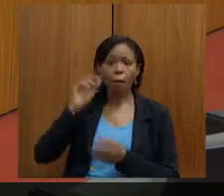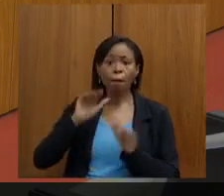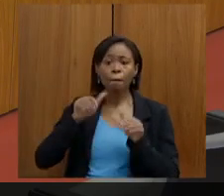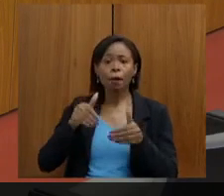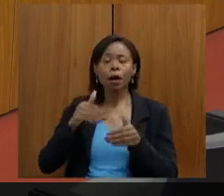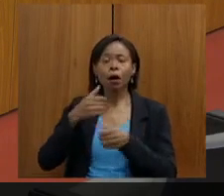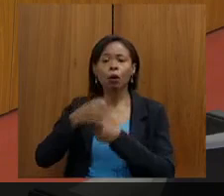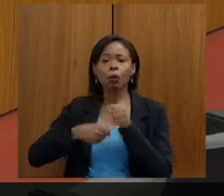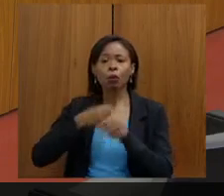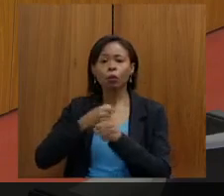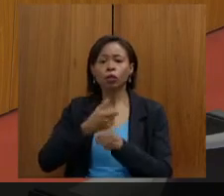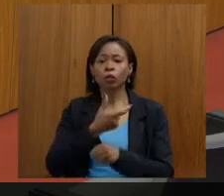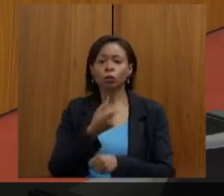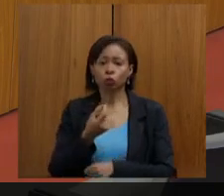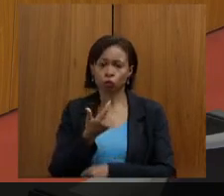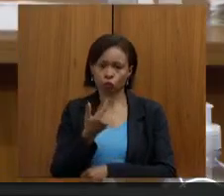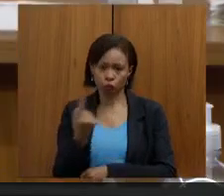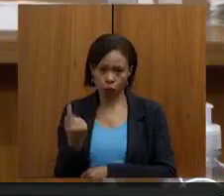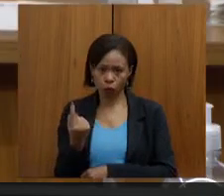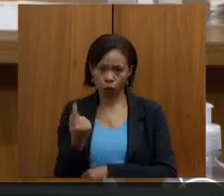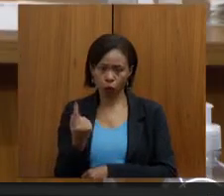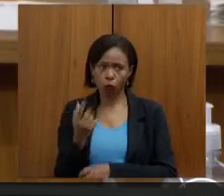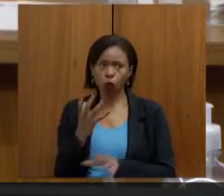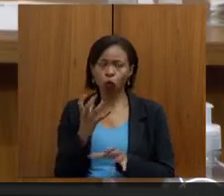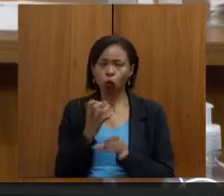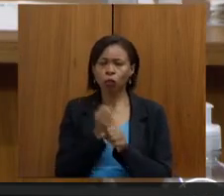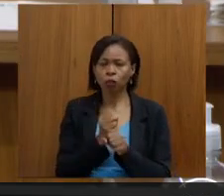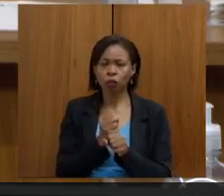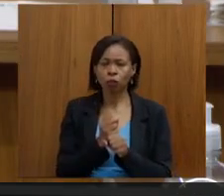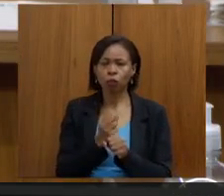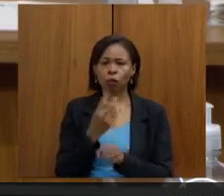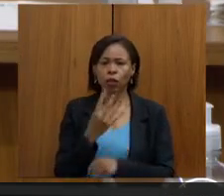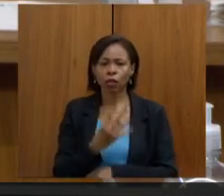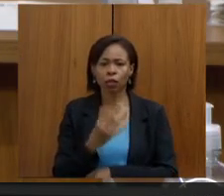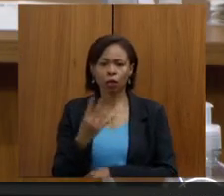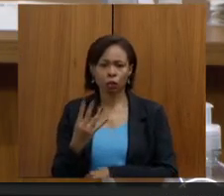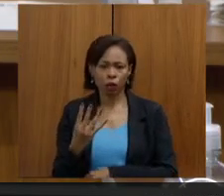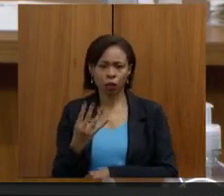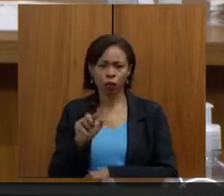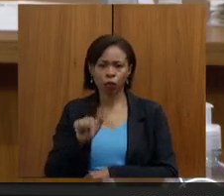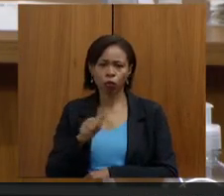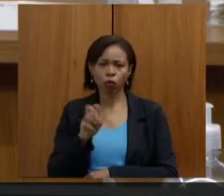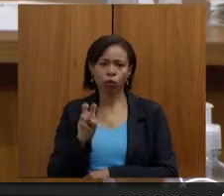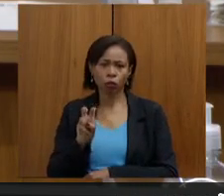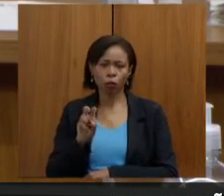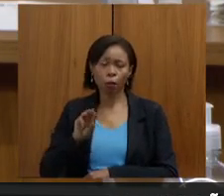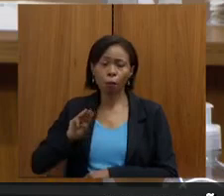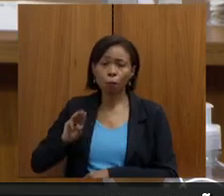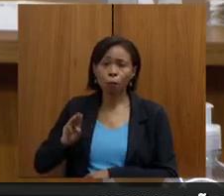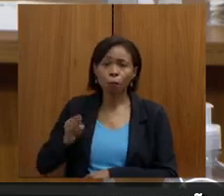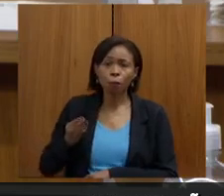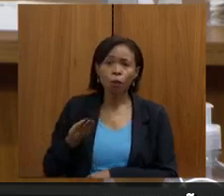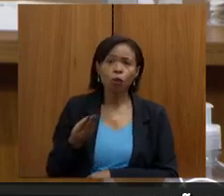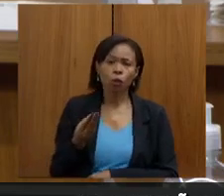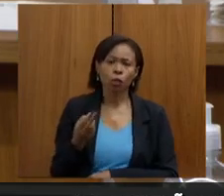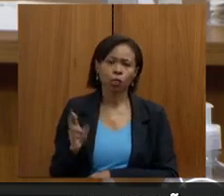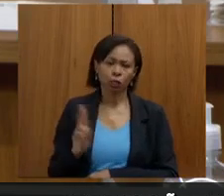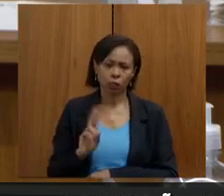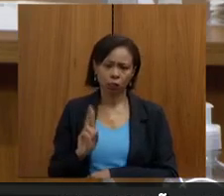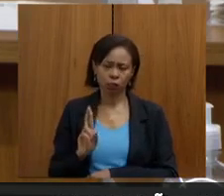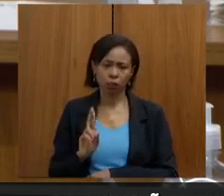ano de 2021 foi de um total de 44,5 milhões de